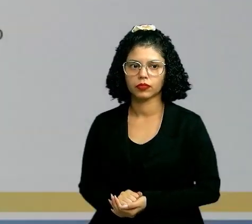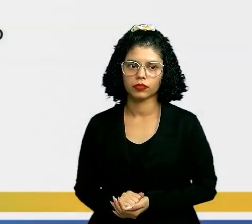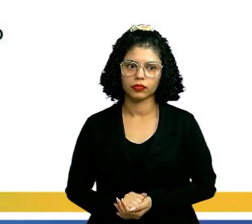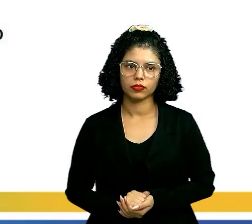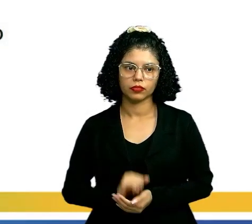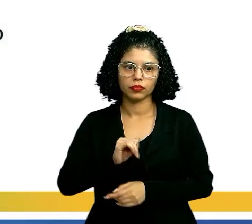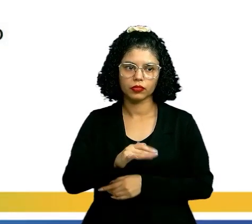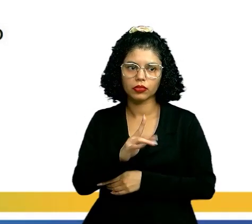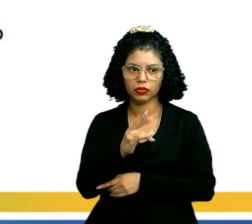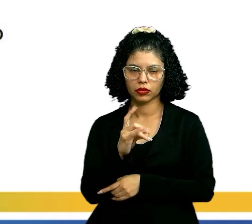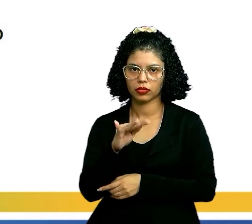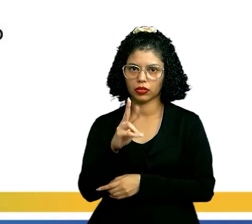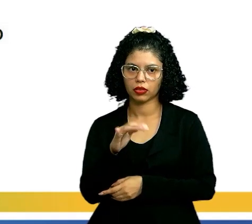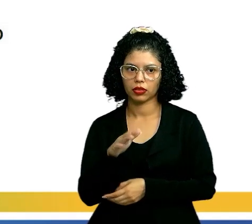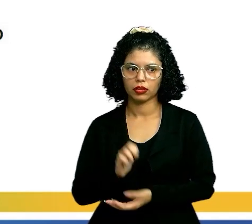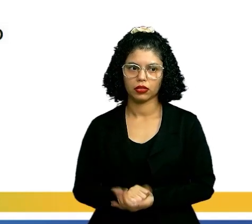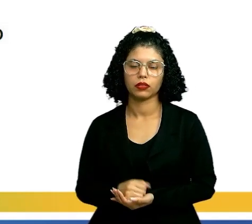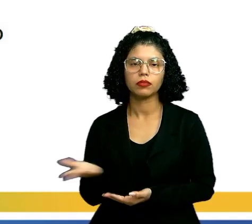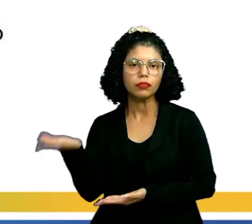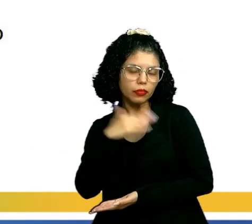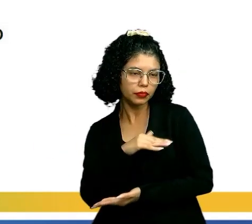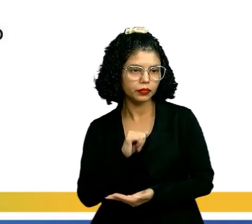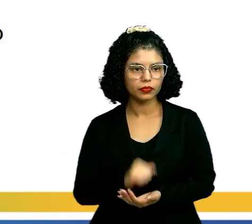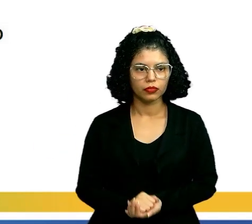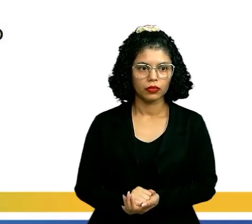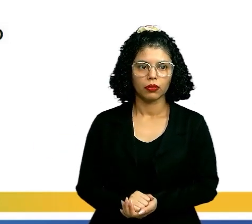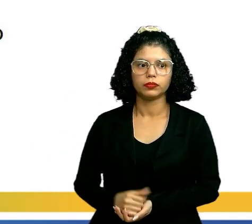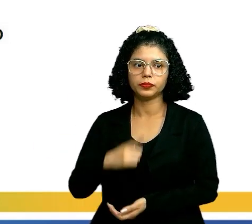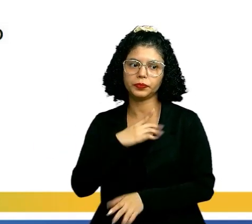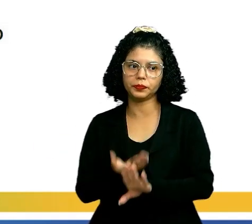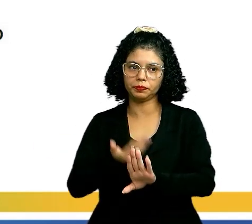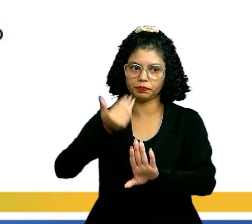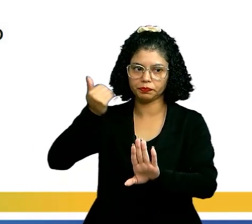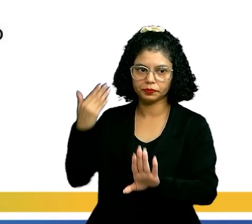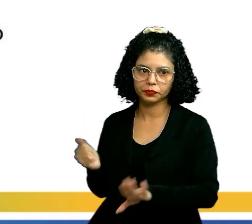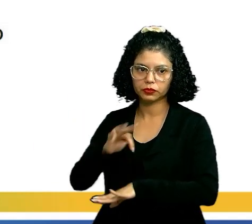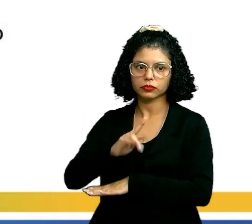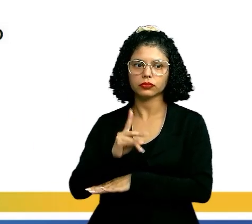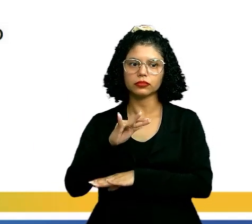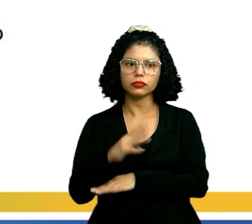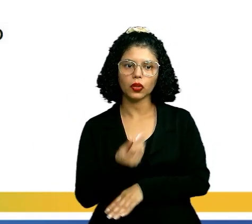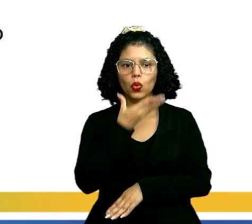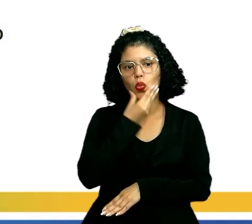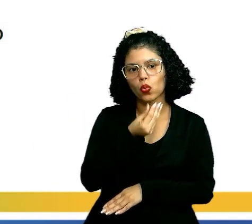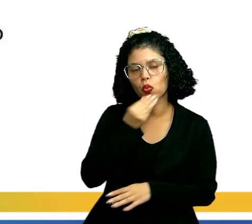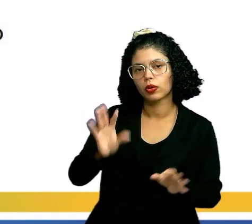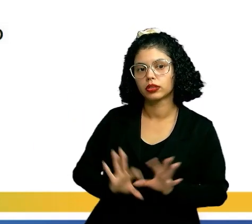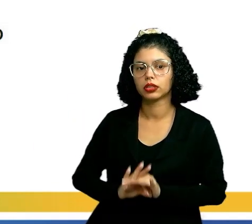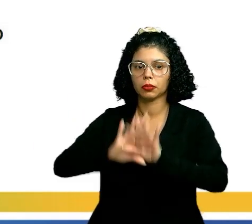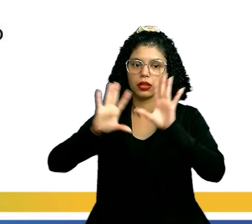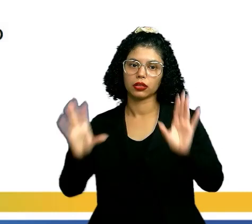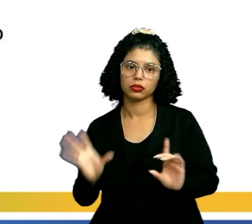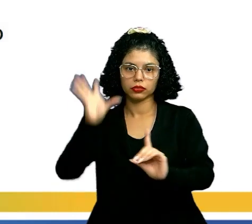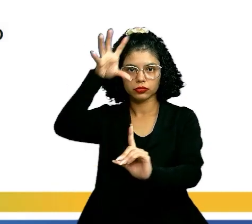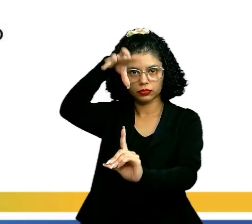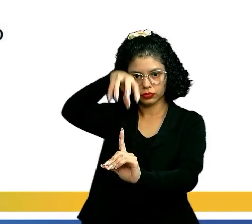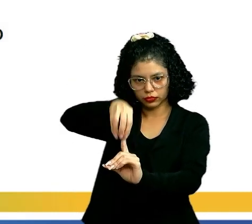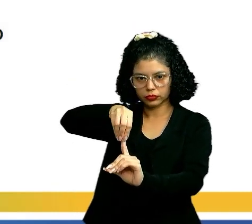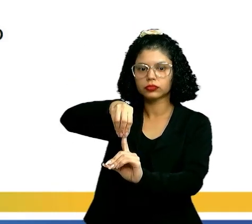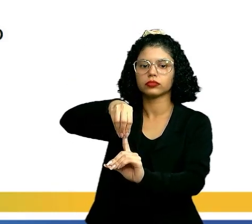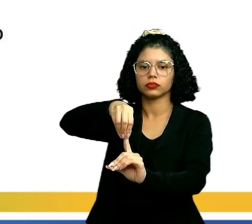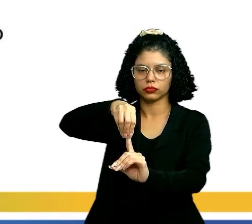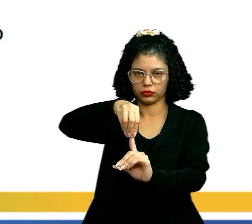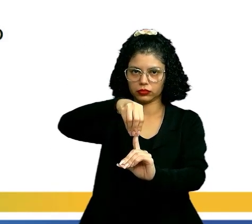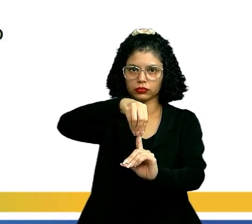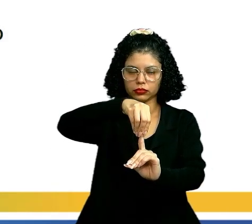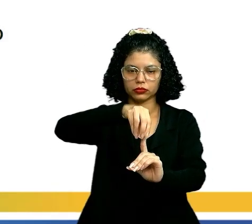chama-se a intertextualidade. Vamos lá. Era do antropocentrismo, antropo, homem, centrismo, centro.